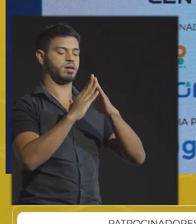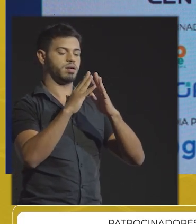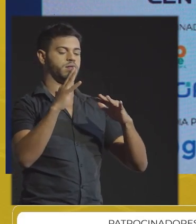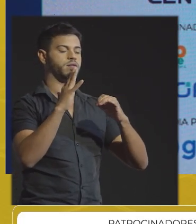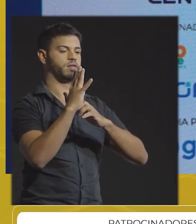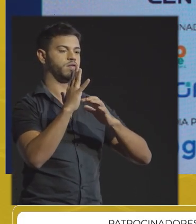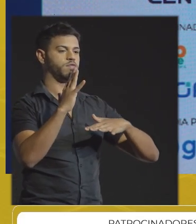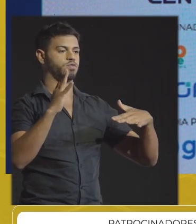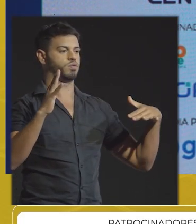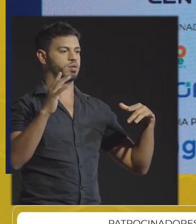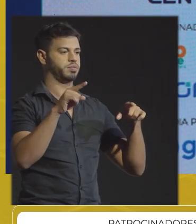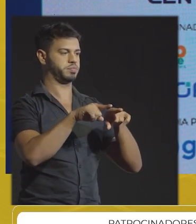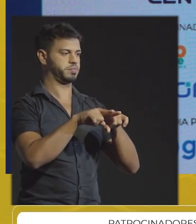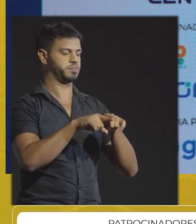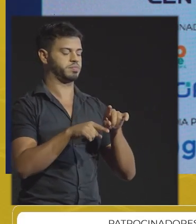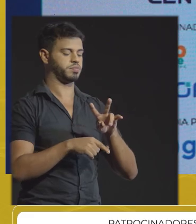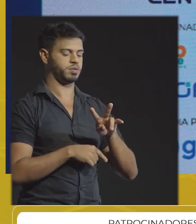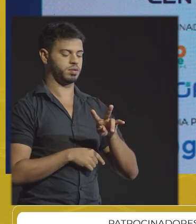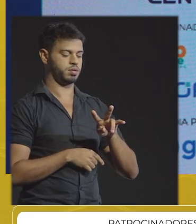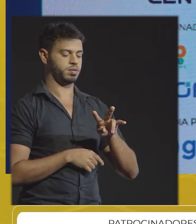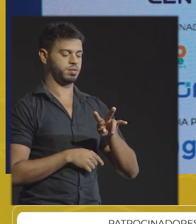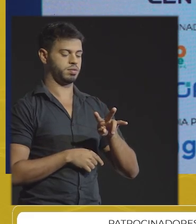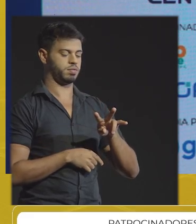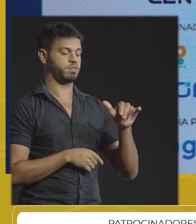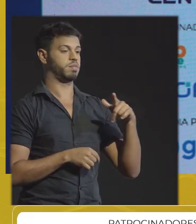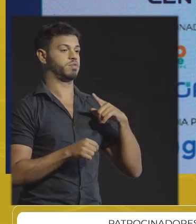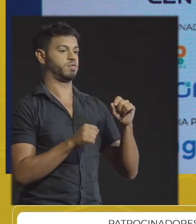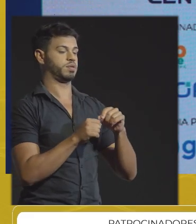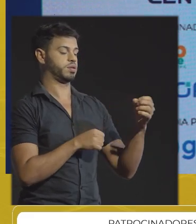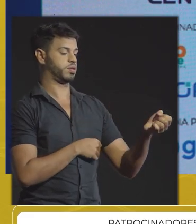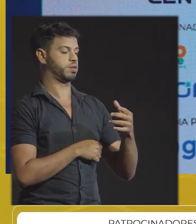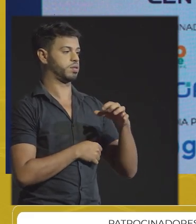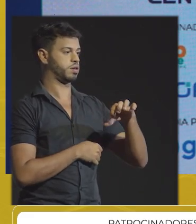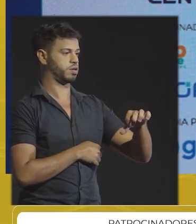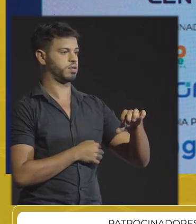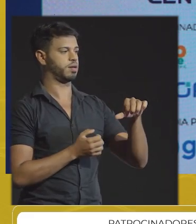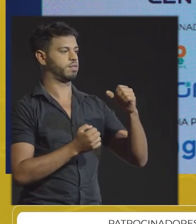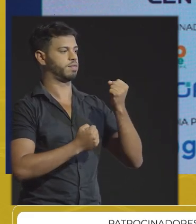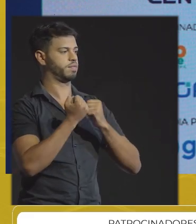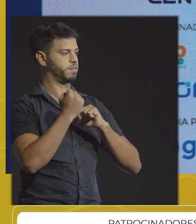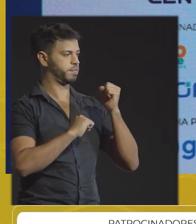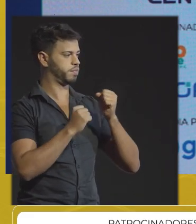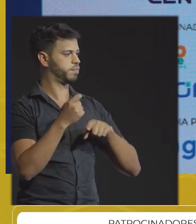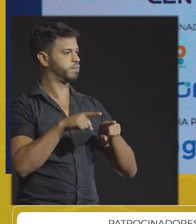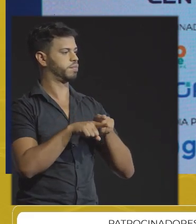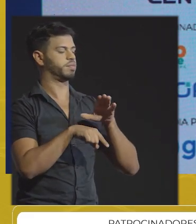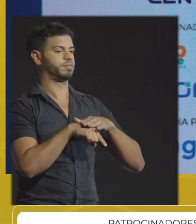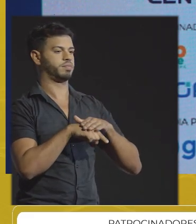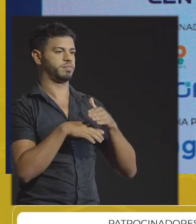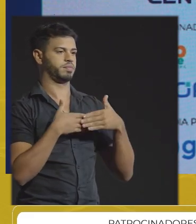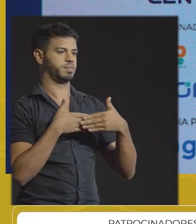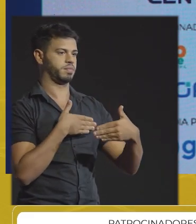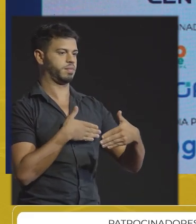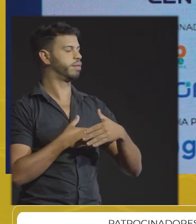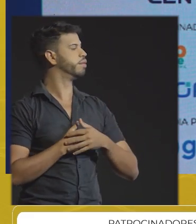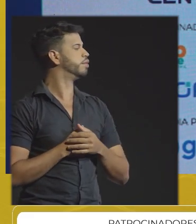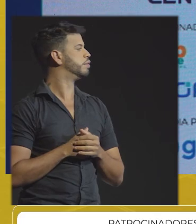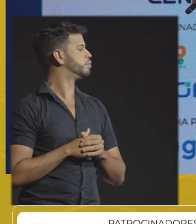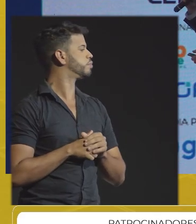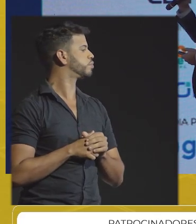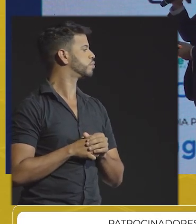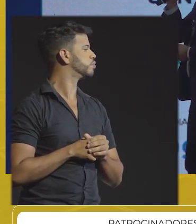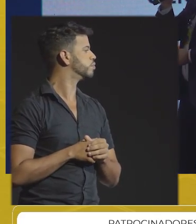flutuadores tá vamos fabricar nas nove fábricas no processo de rotomoldagem